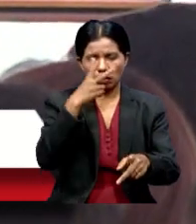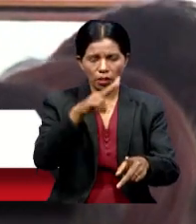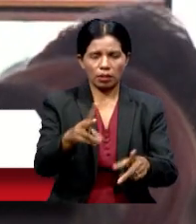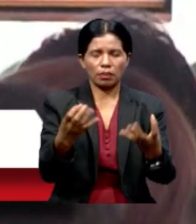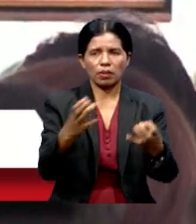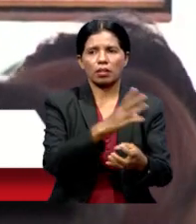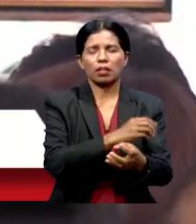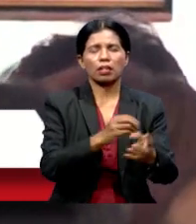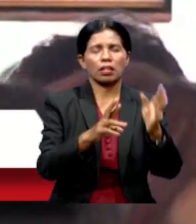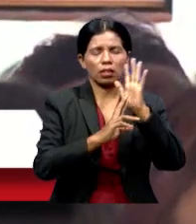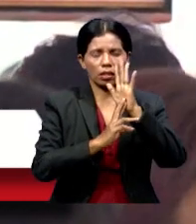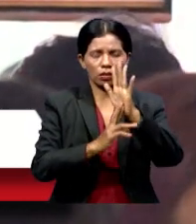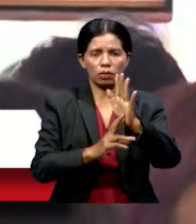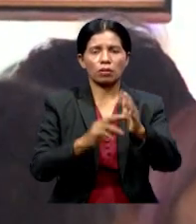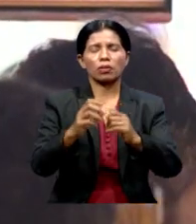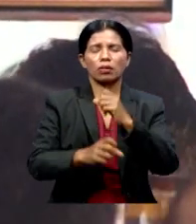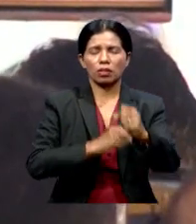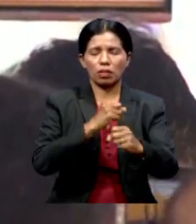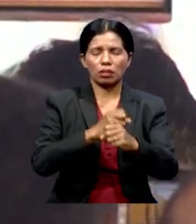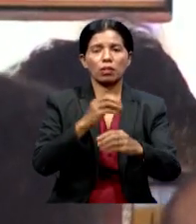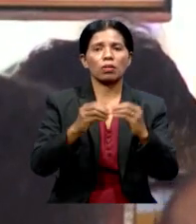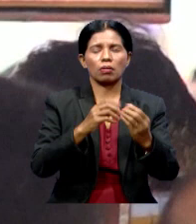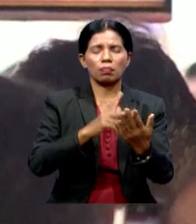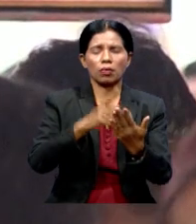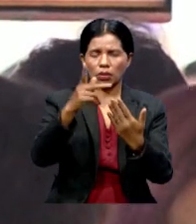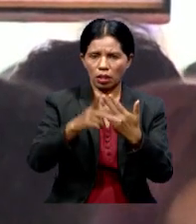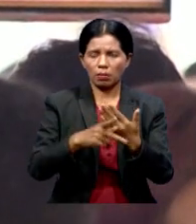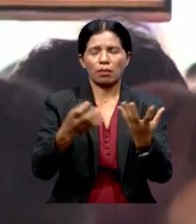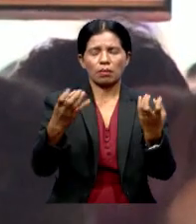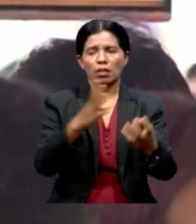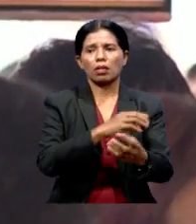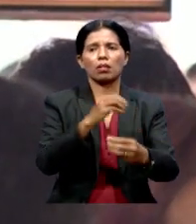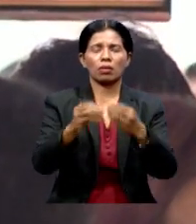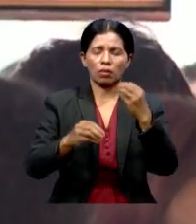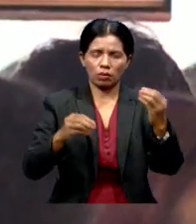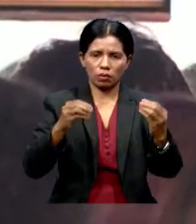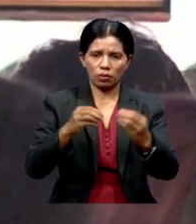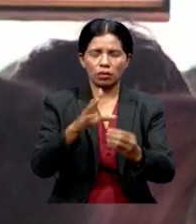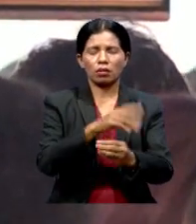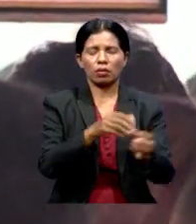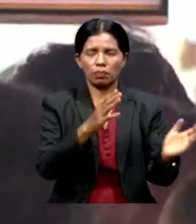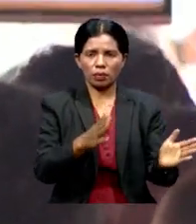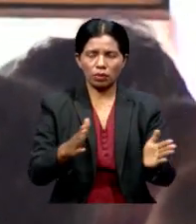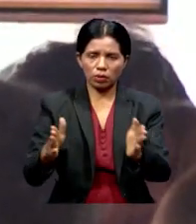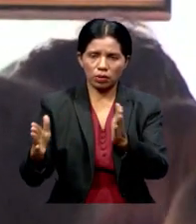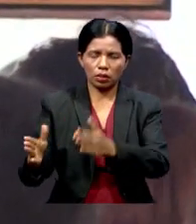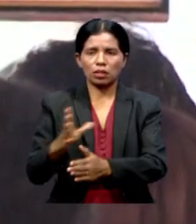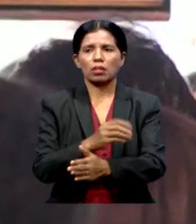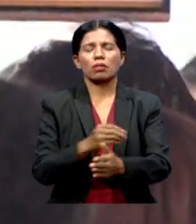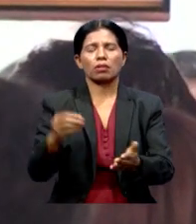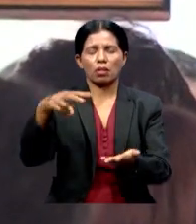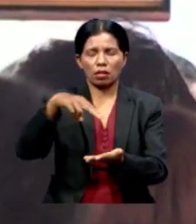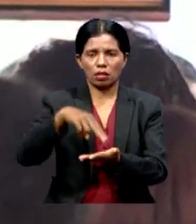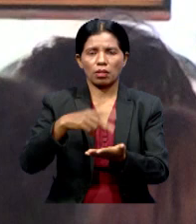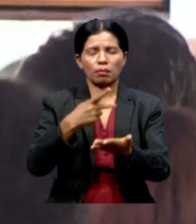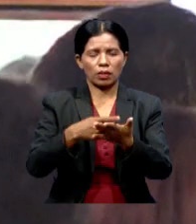e a relatores anuais, quando ba programas oi-oi, no quando ba falta de processos de tenderização ba